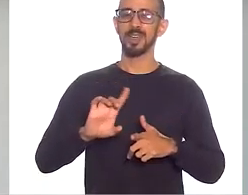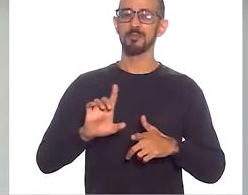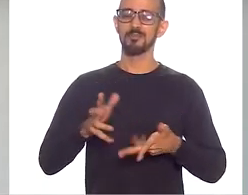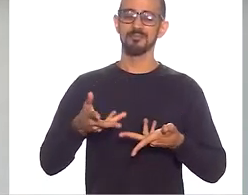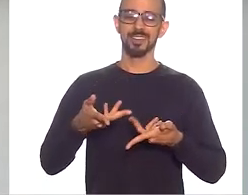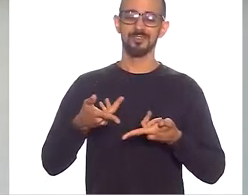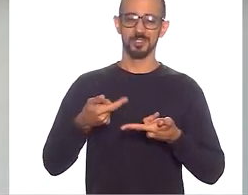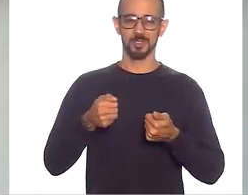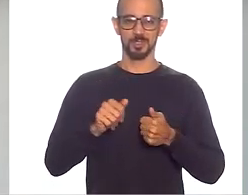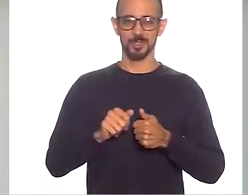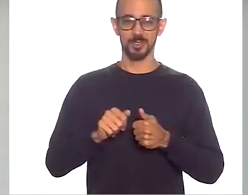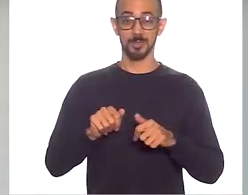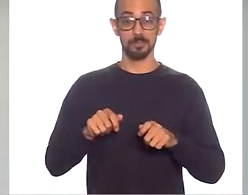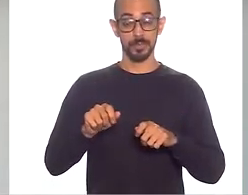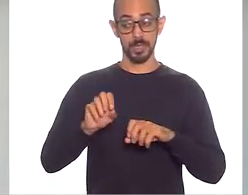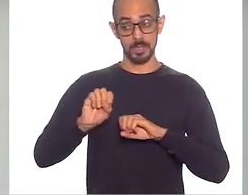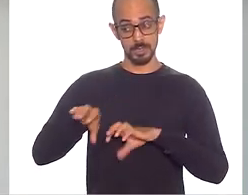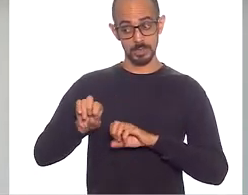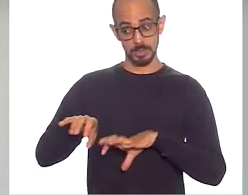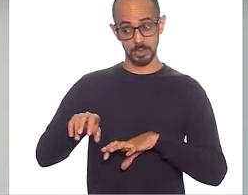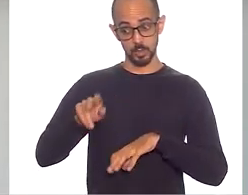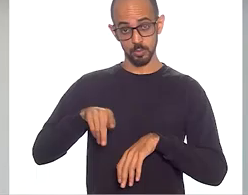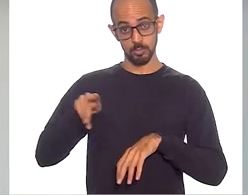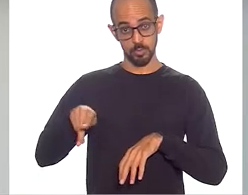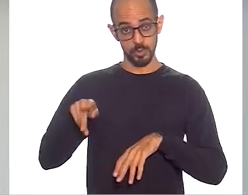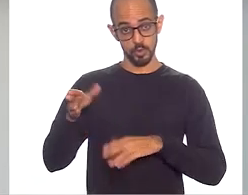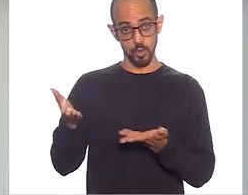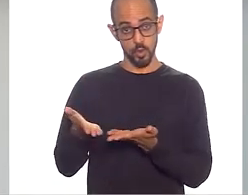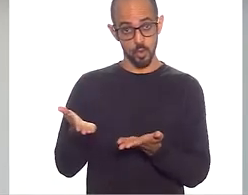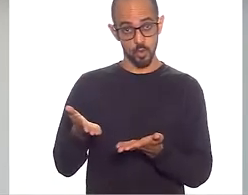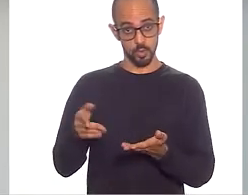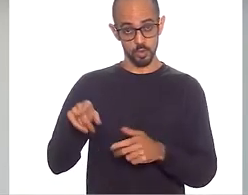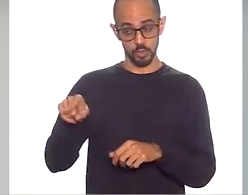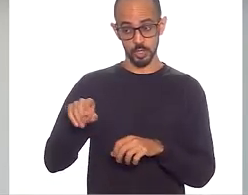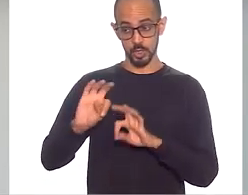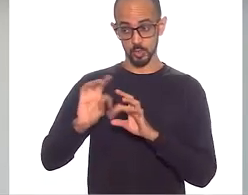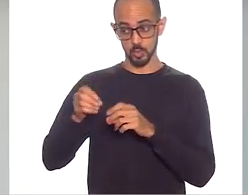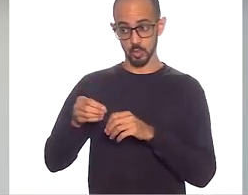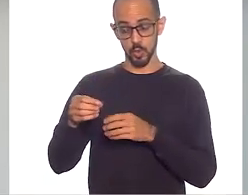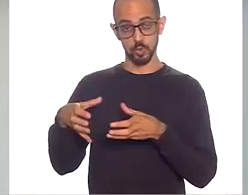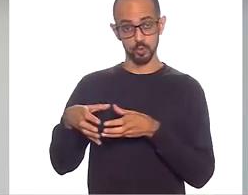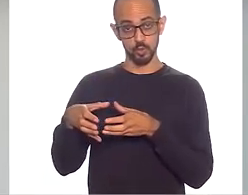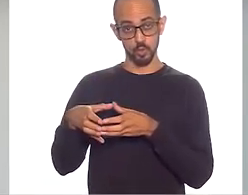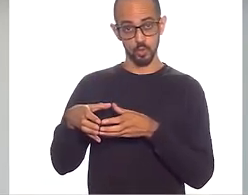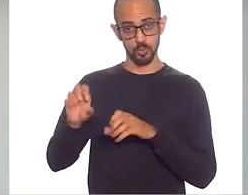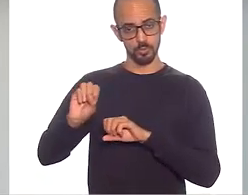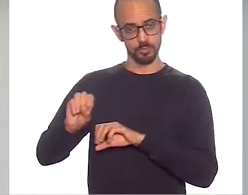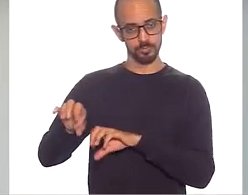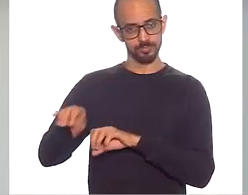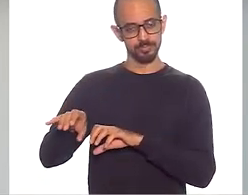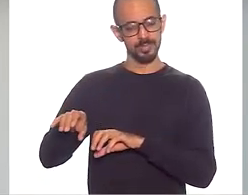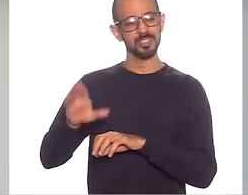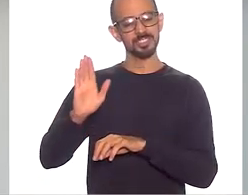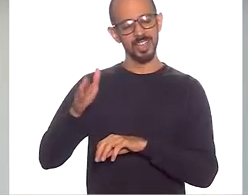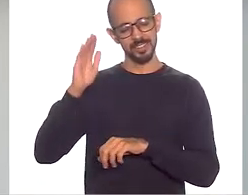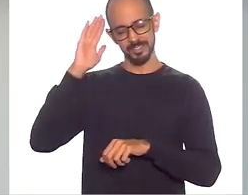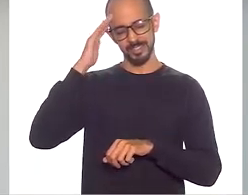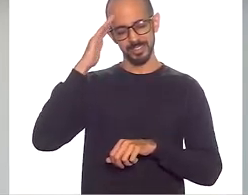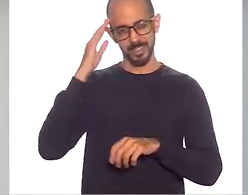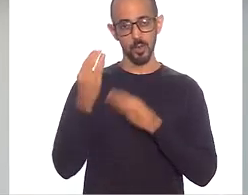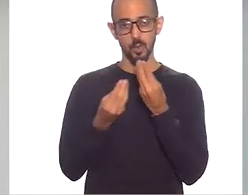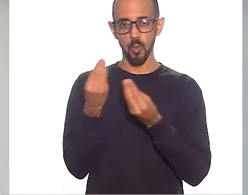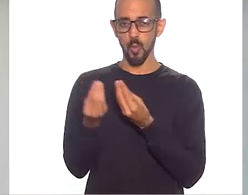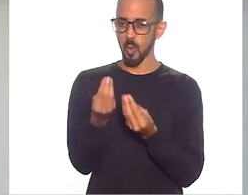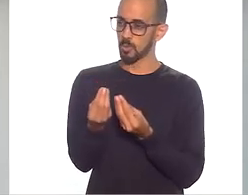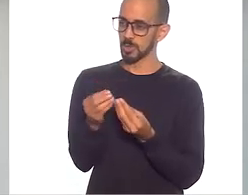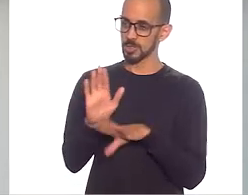foi maravilhoso. Capacitação do educador. Hoje, os educadores que estão na trilha empreendedora já entenderam o